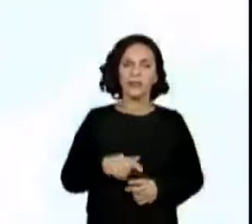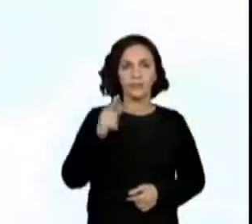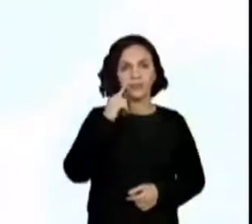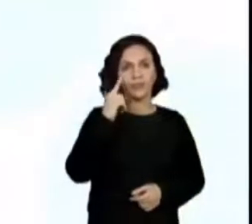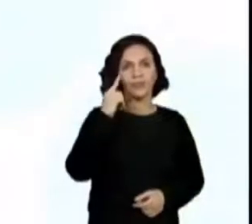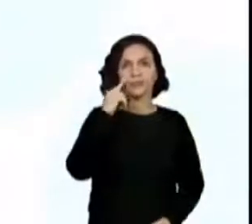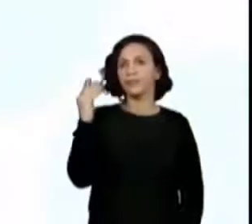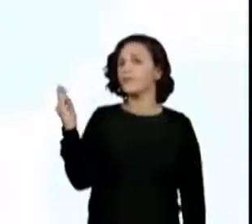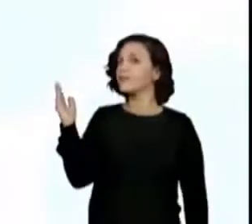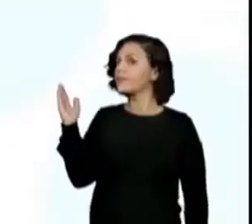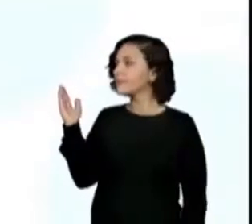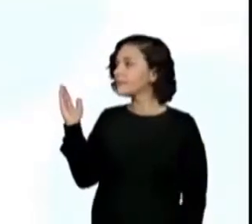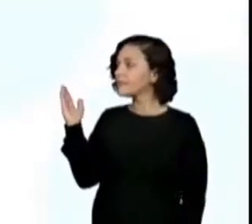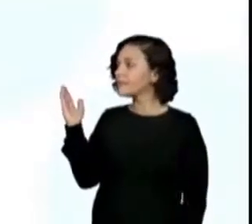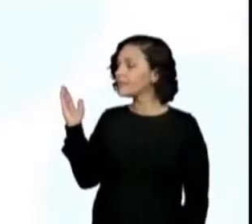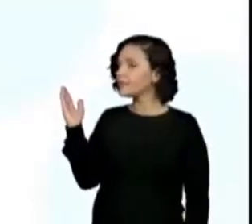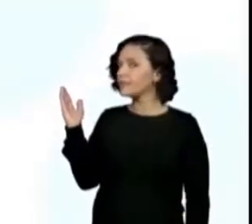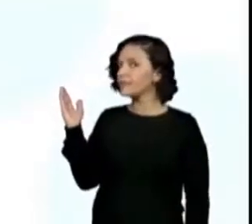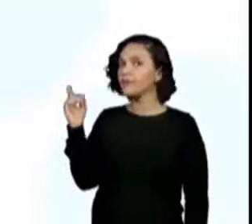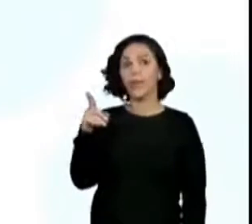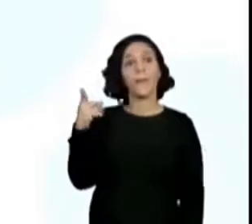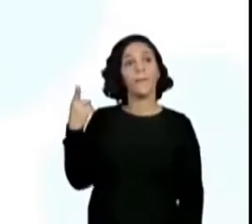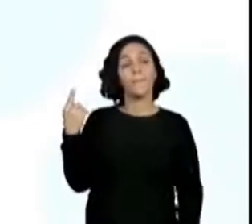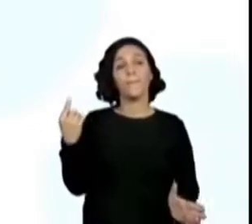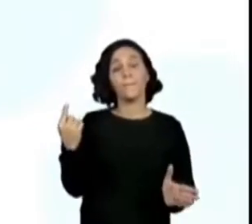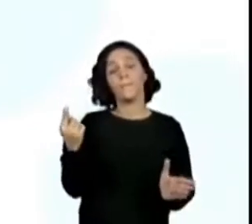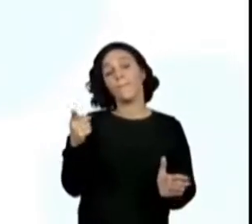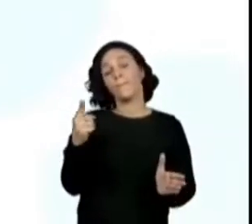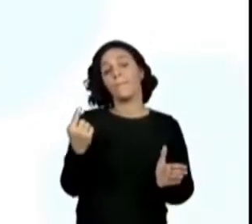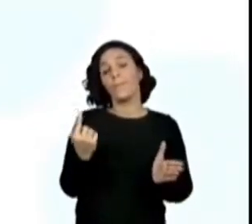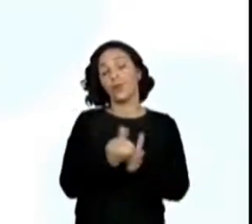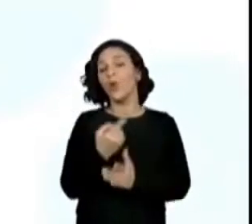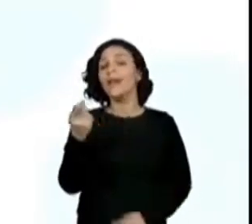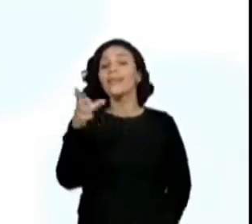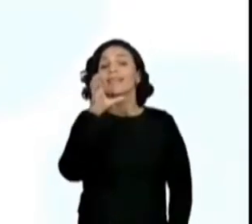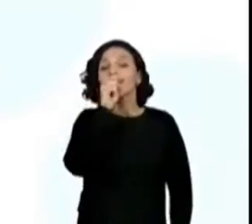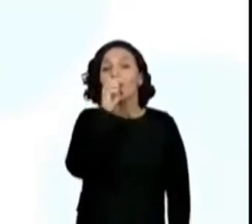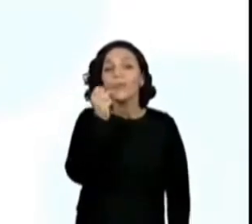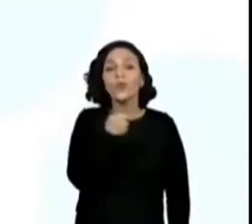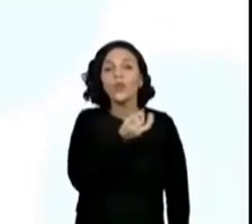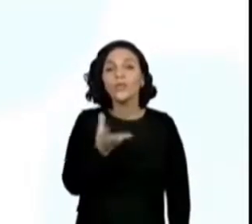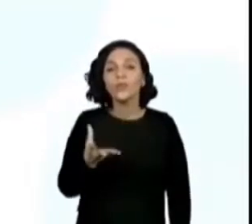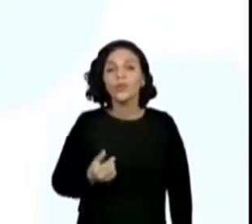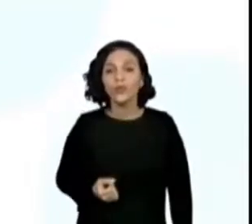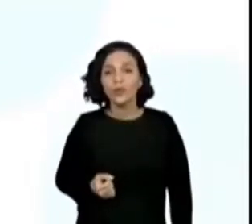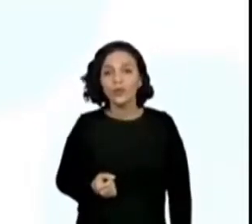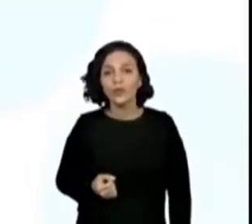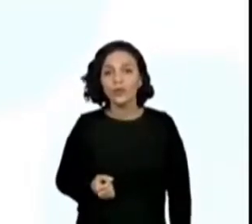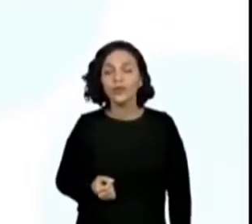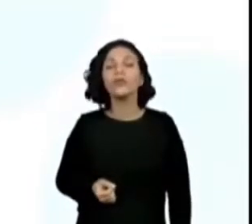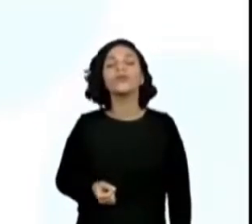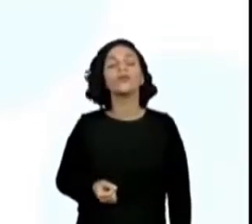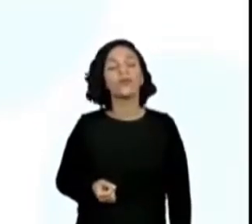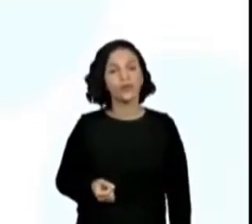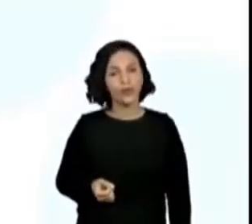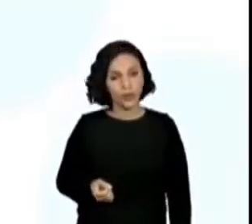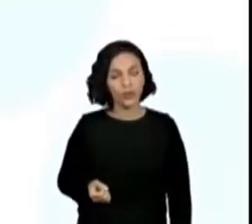Então, a pergunta era, certo? Quantos sábados primeiro? Muito bem, para a